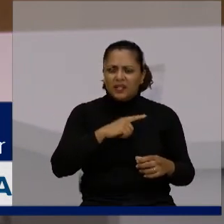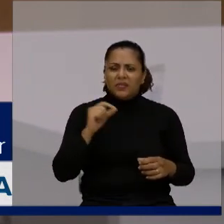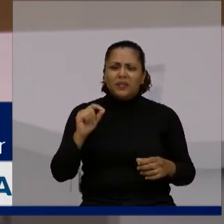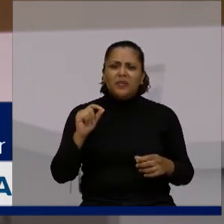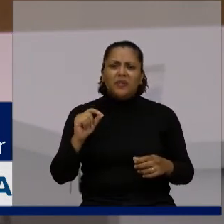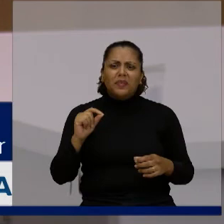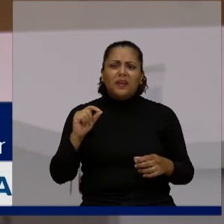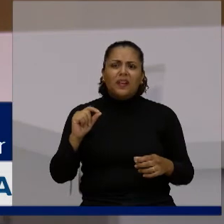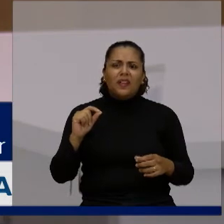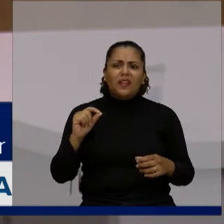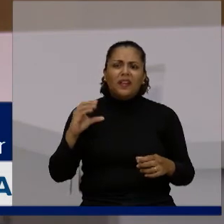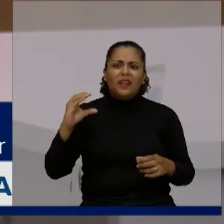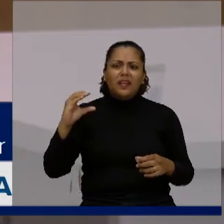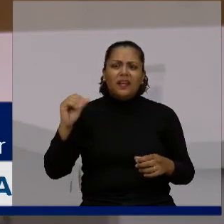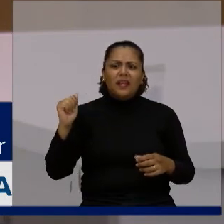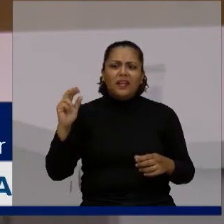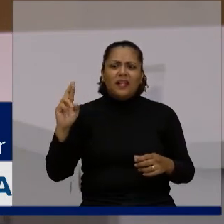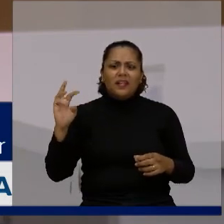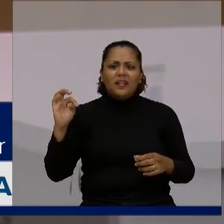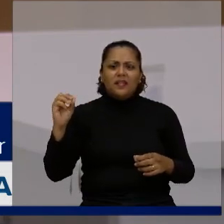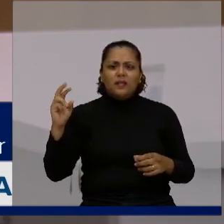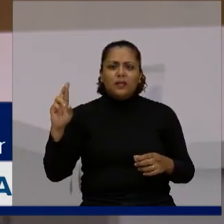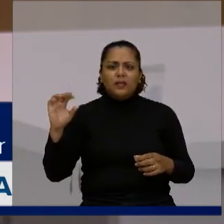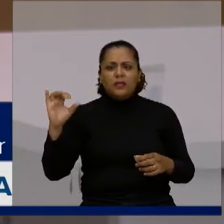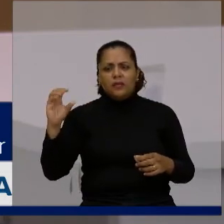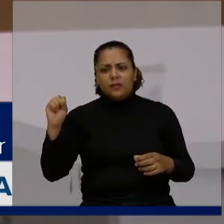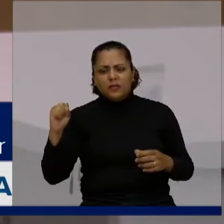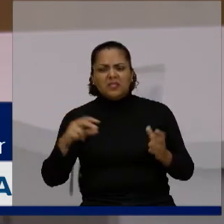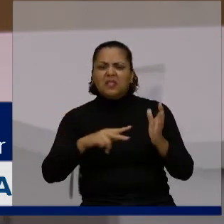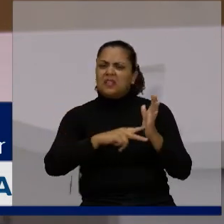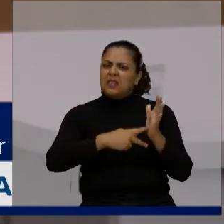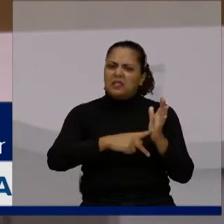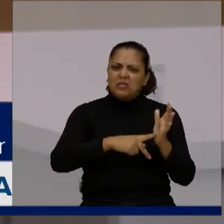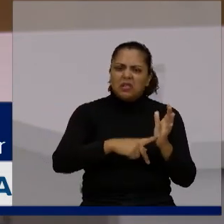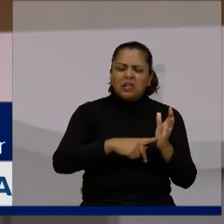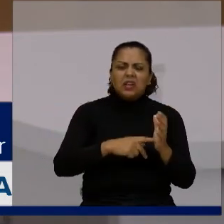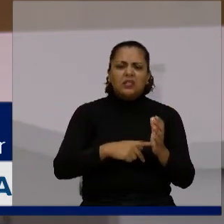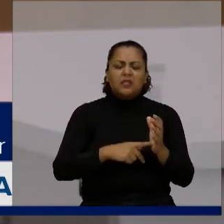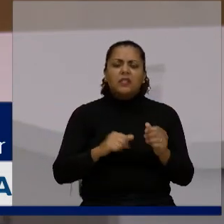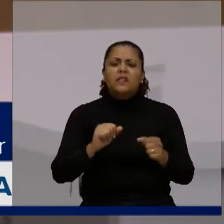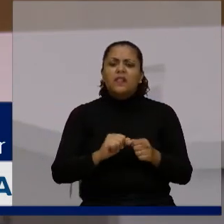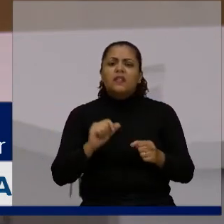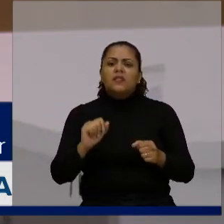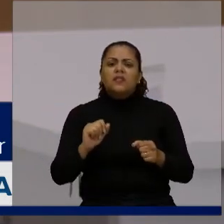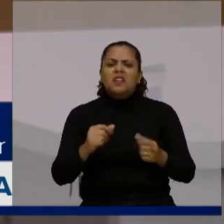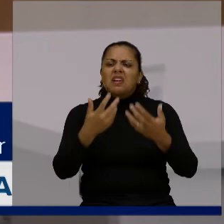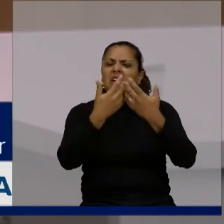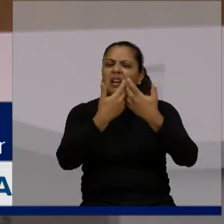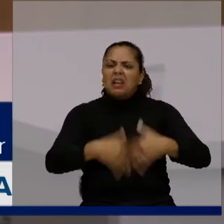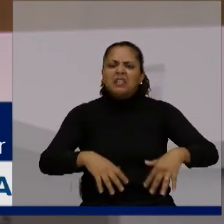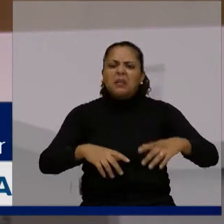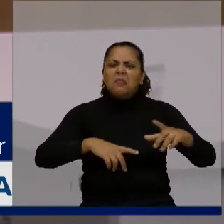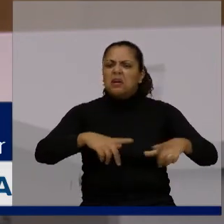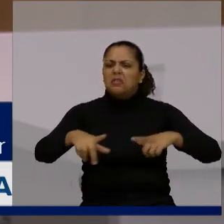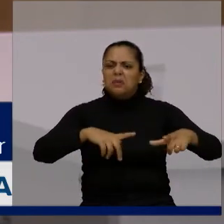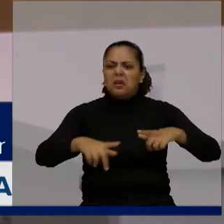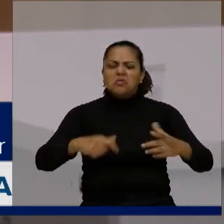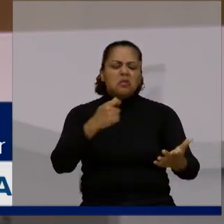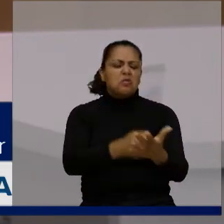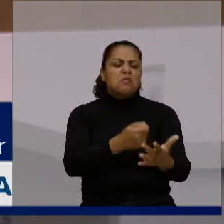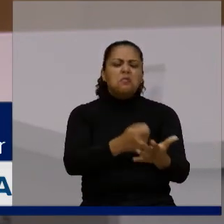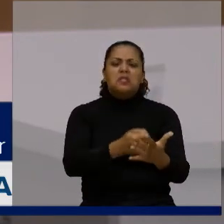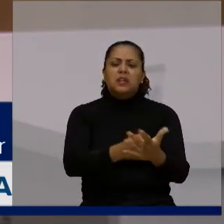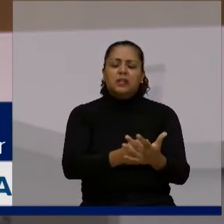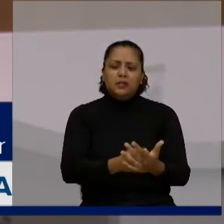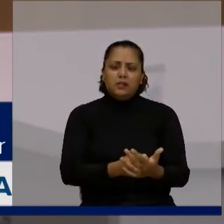de capitanias hereditárias, de sindicatos patronais que amarram o trabalhador numa contribuição compulsória e ele